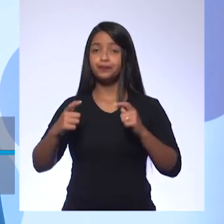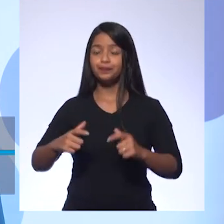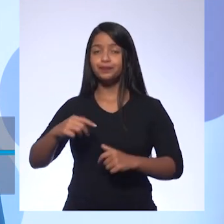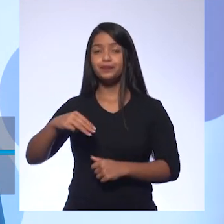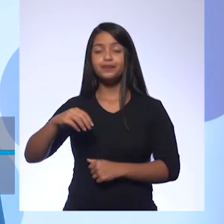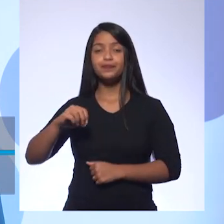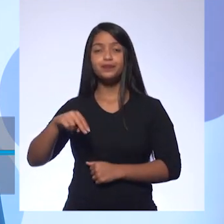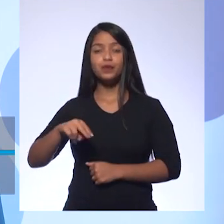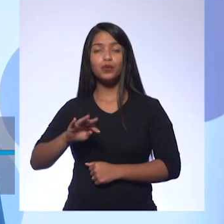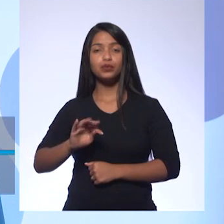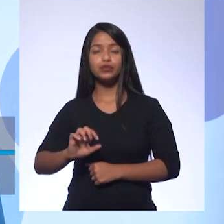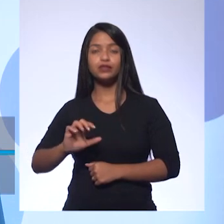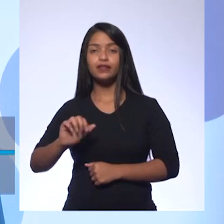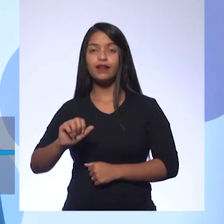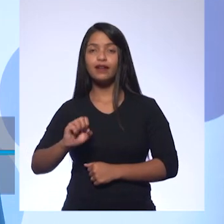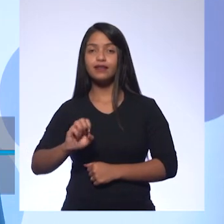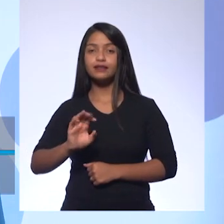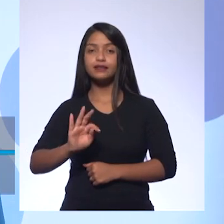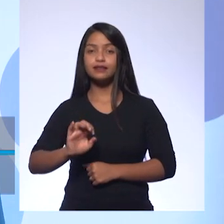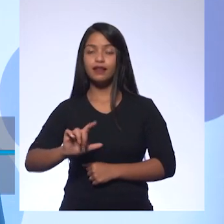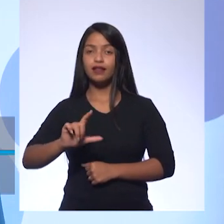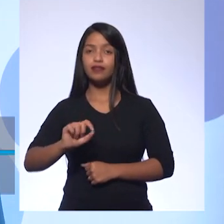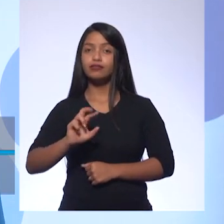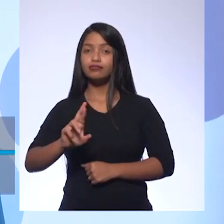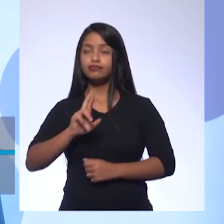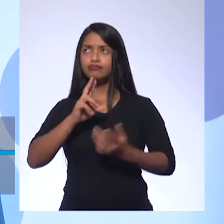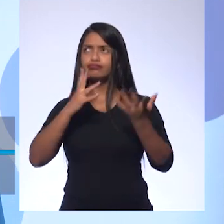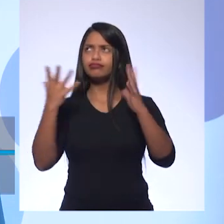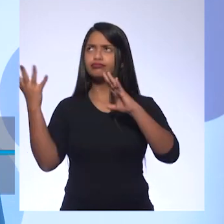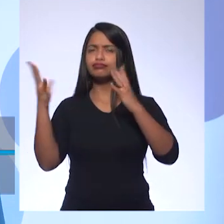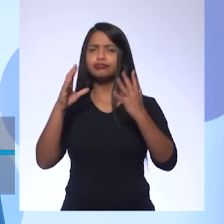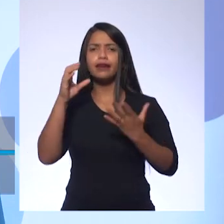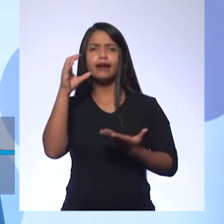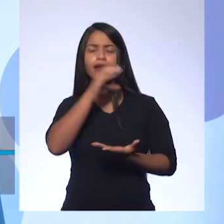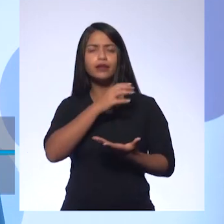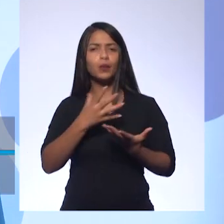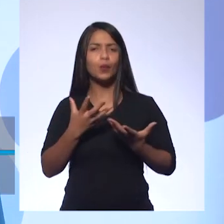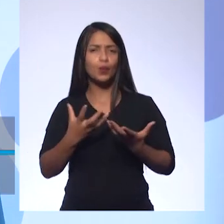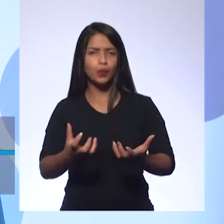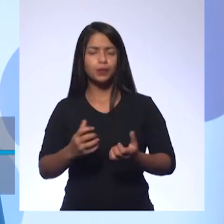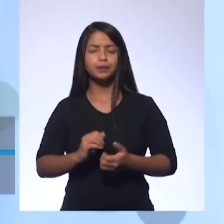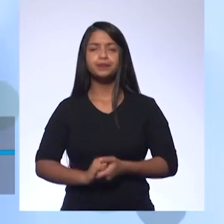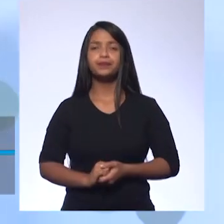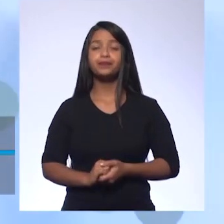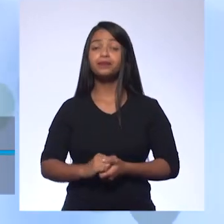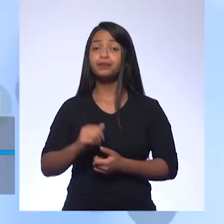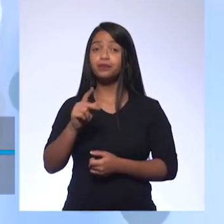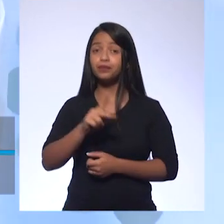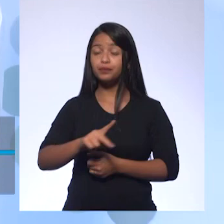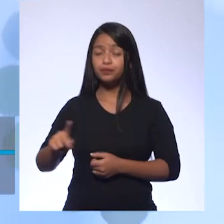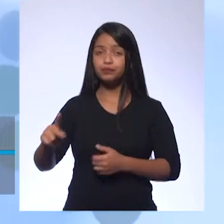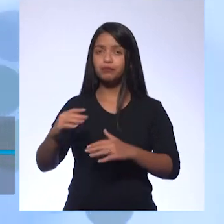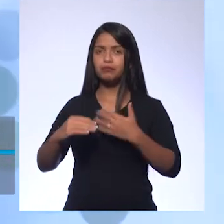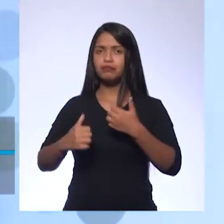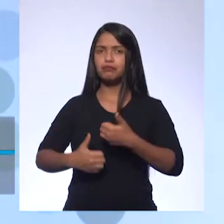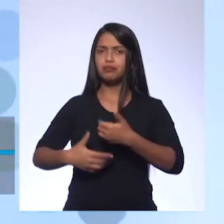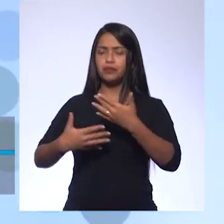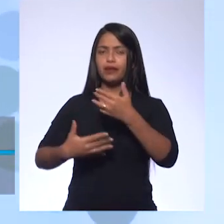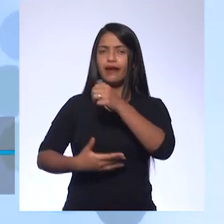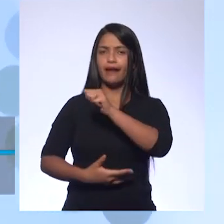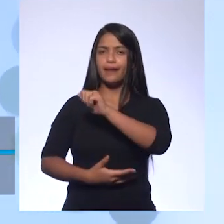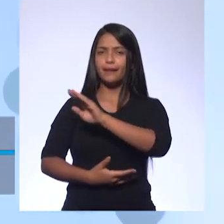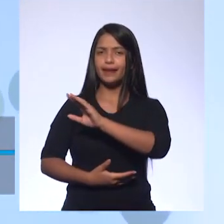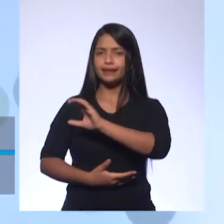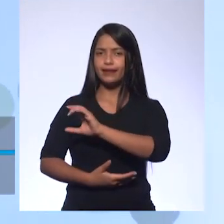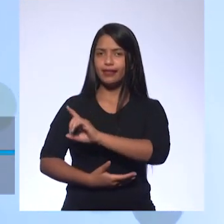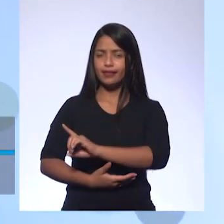Professor Orlando está com os alunos aí do 8º ABC também. Fala um bom dia aí. A, B, C e D, Joel. Fala um bom dia, pessoal. Bom dia, pessoal do